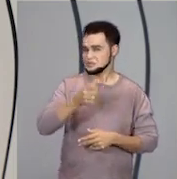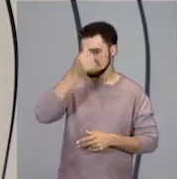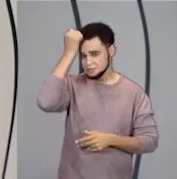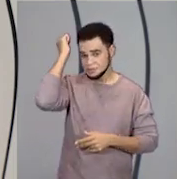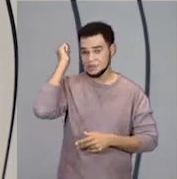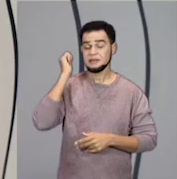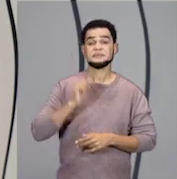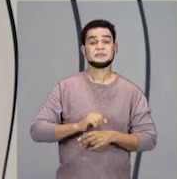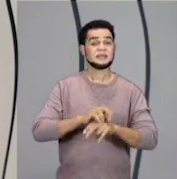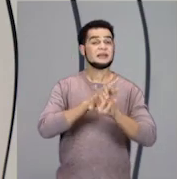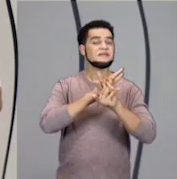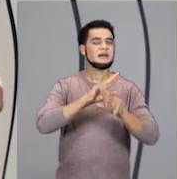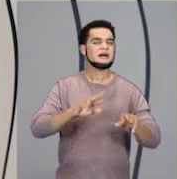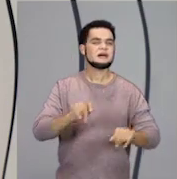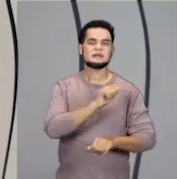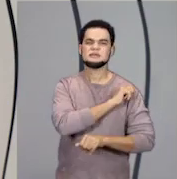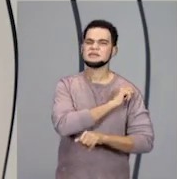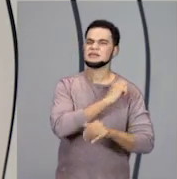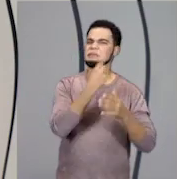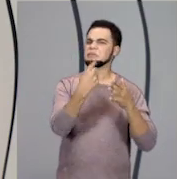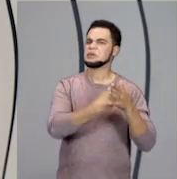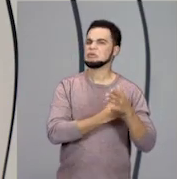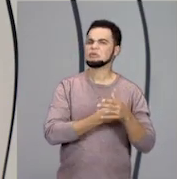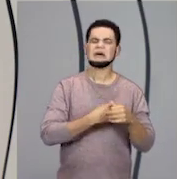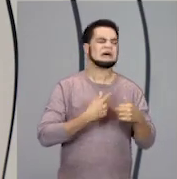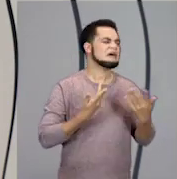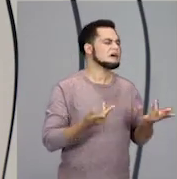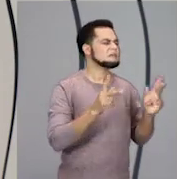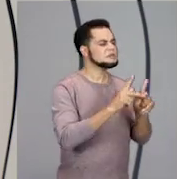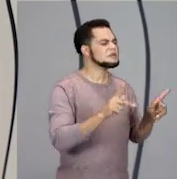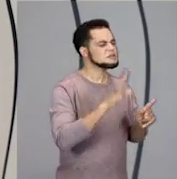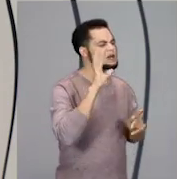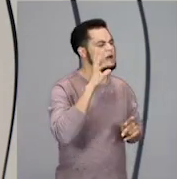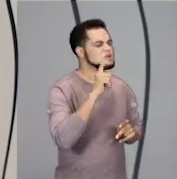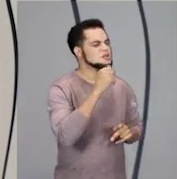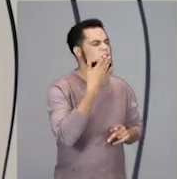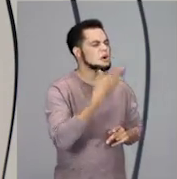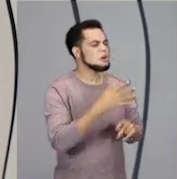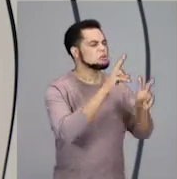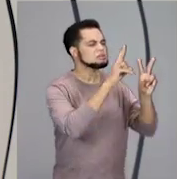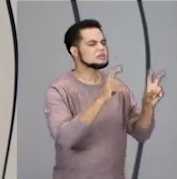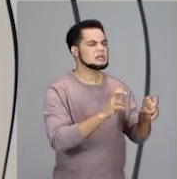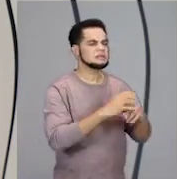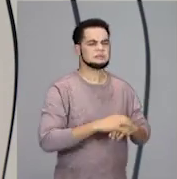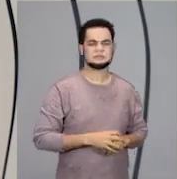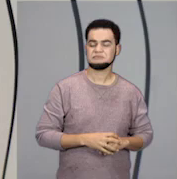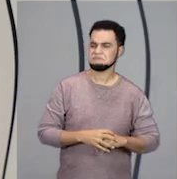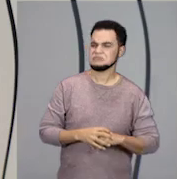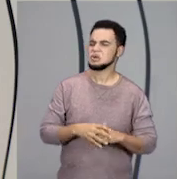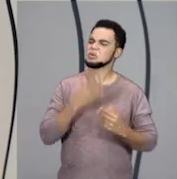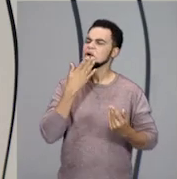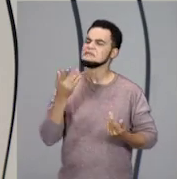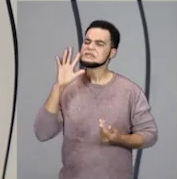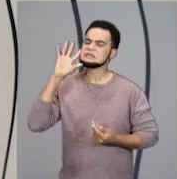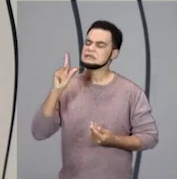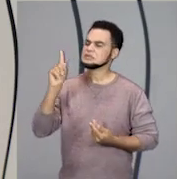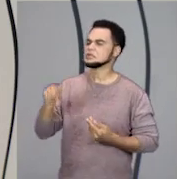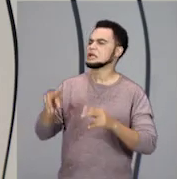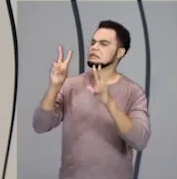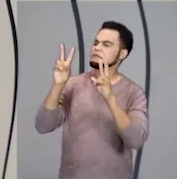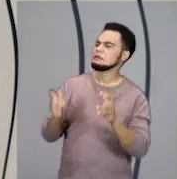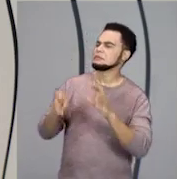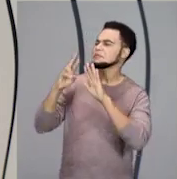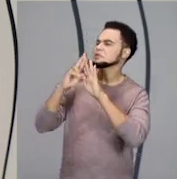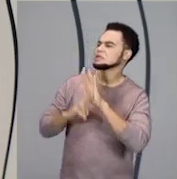alunas me perguntam, professor, qual tema que você acha que vai cair? O que você acha que vai ser o assunto lá do tema da